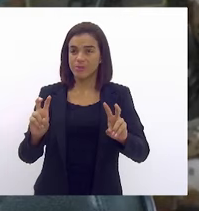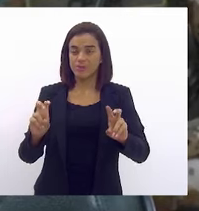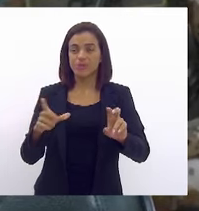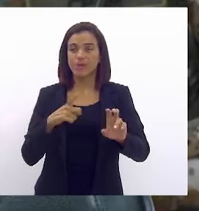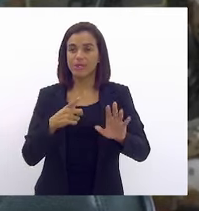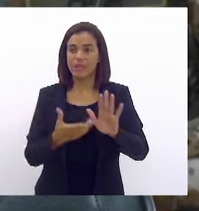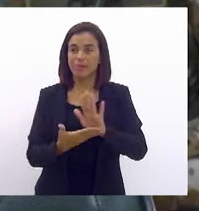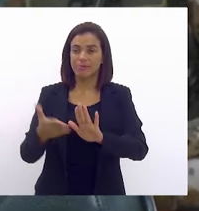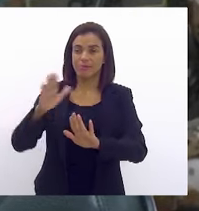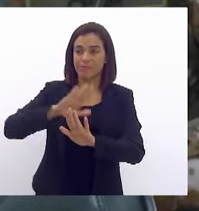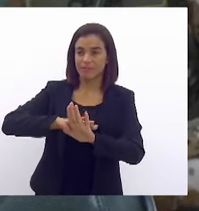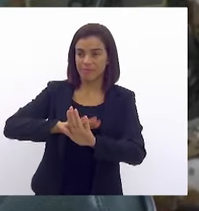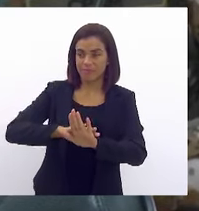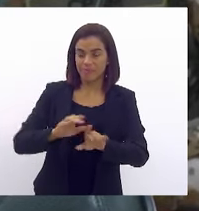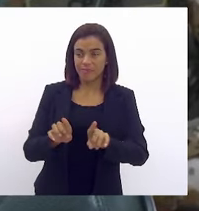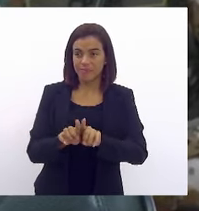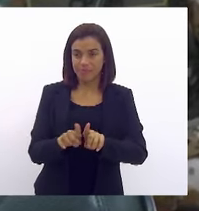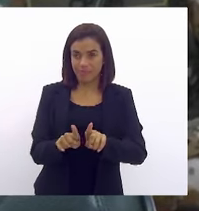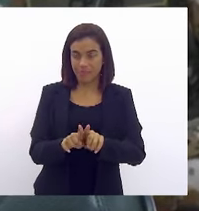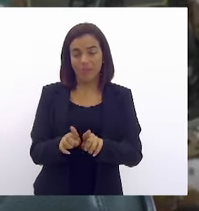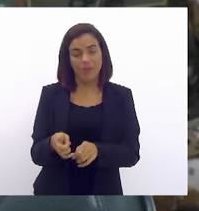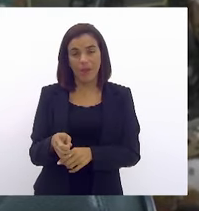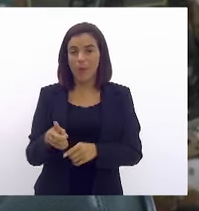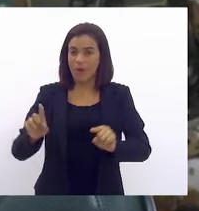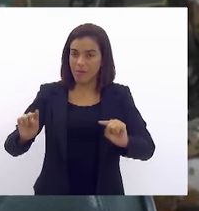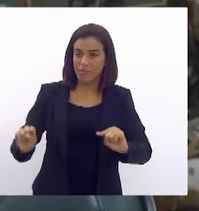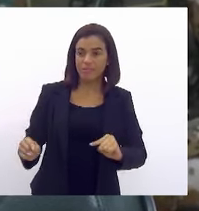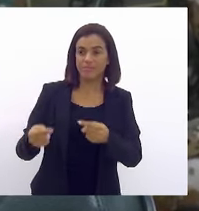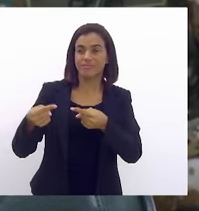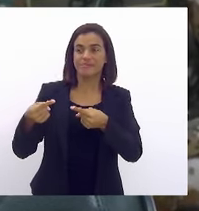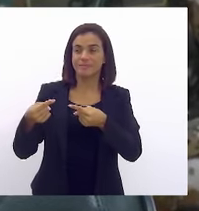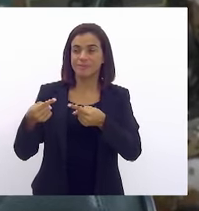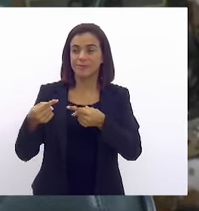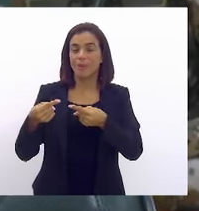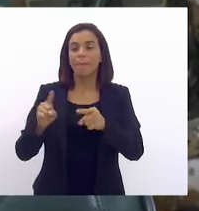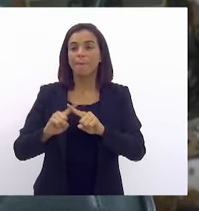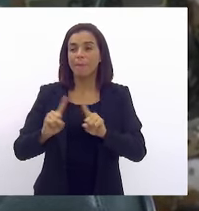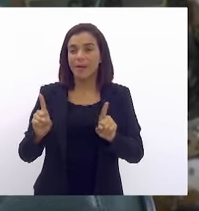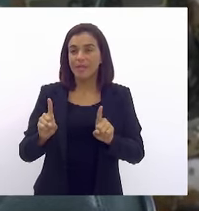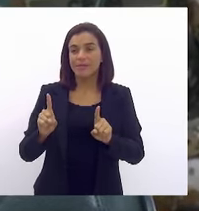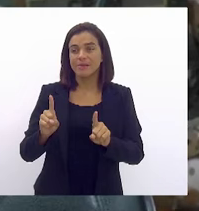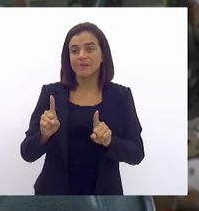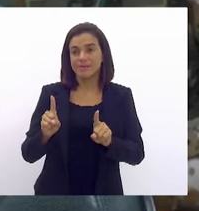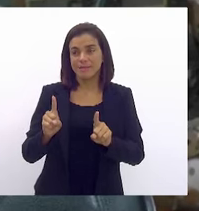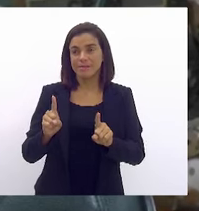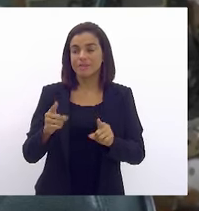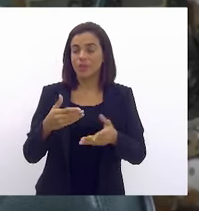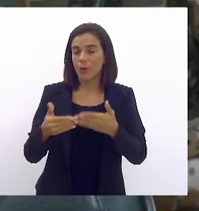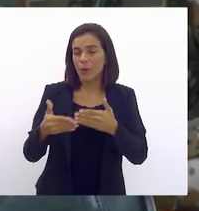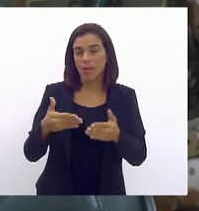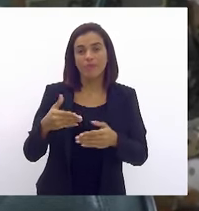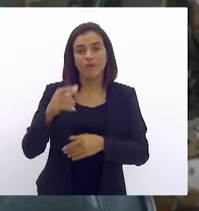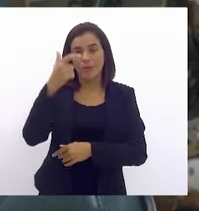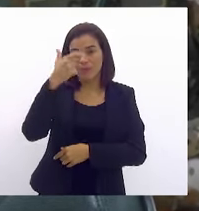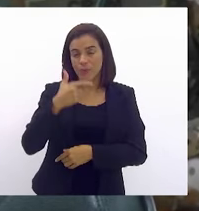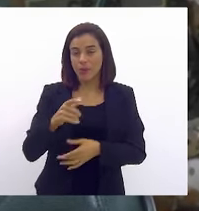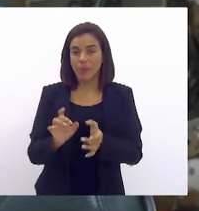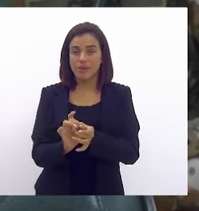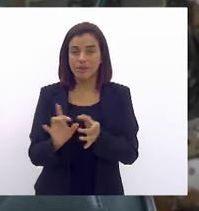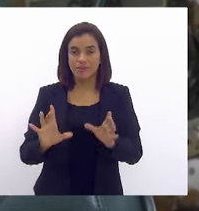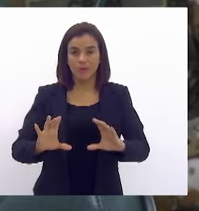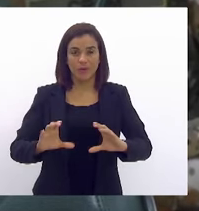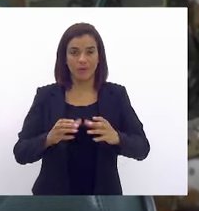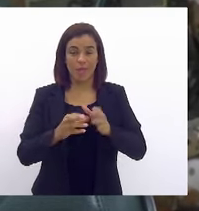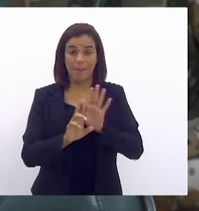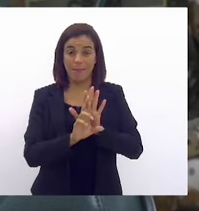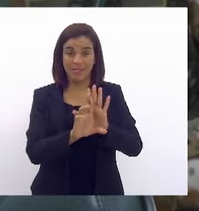De fato, é um desafio aqui remir esse tempo, mas, de qualquer maneira, eu quero que colocar à disposição, em nome de toda a equipe, né,